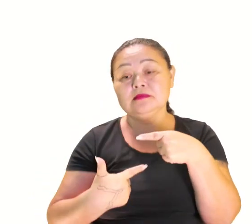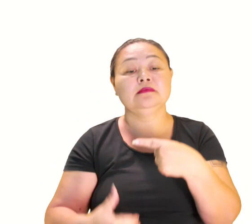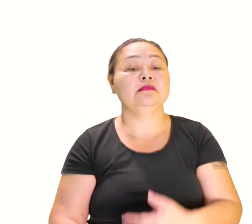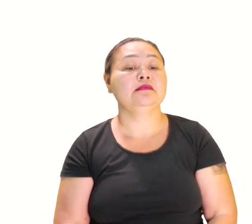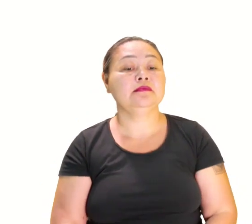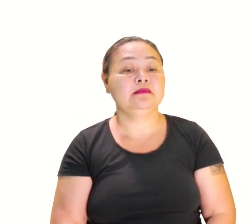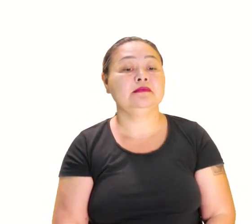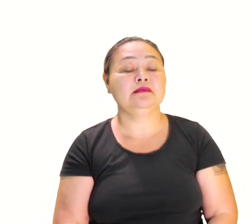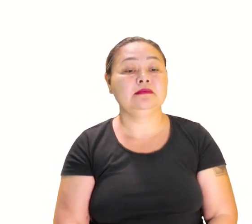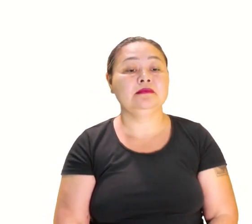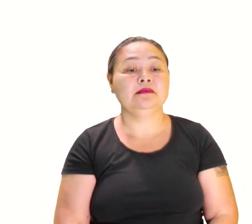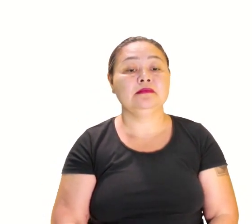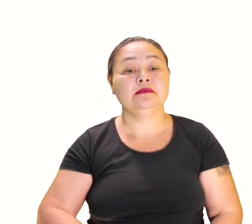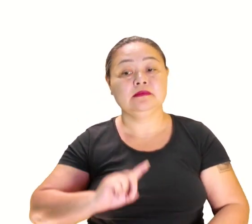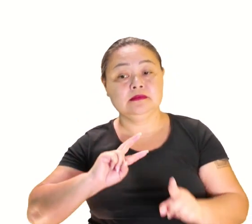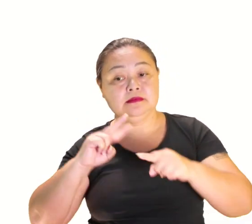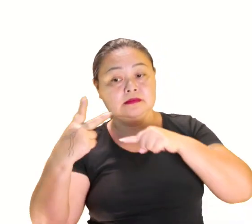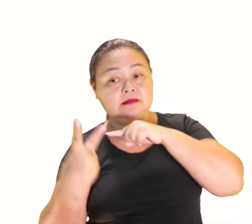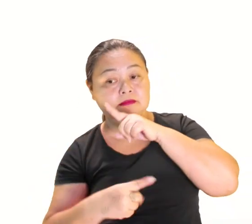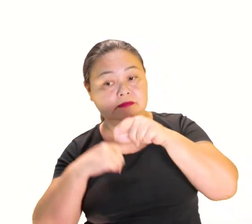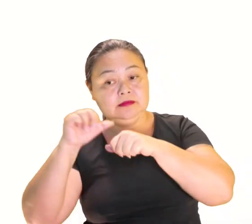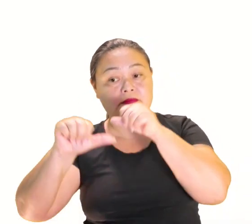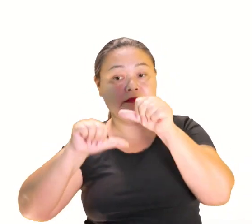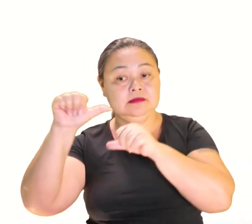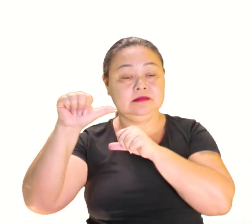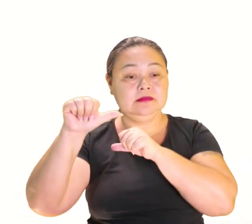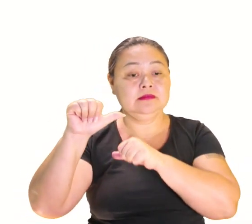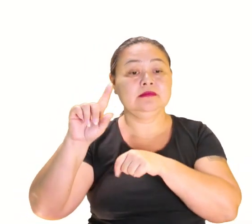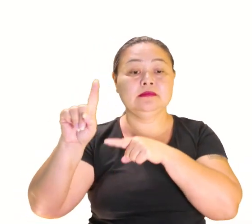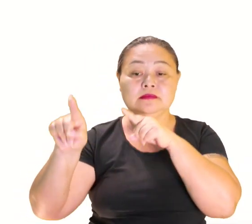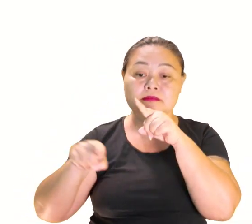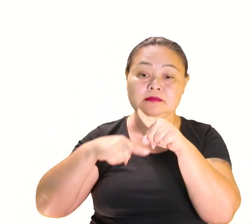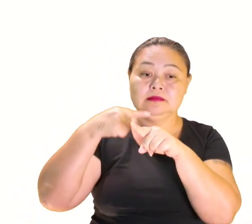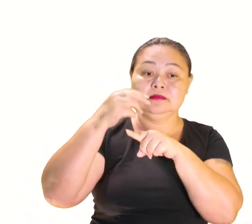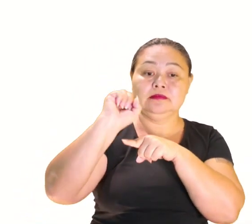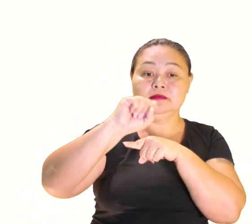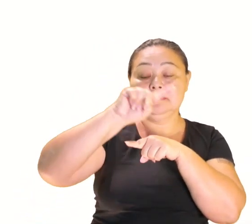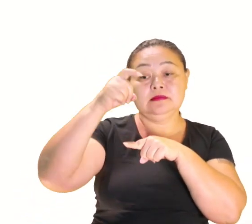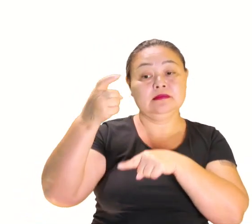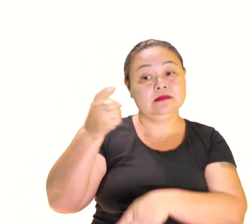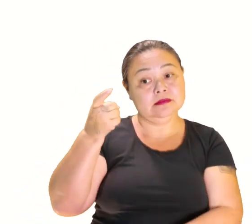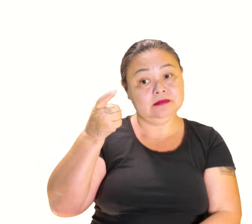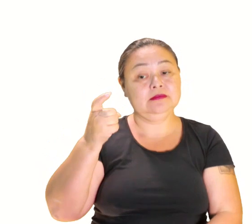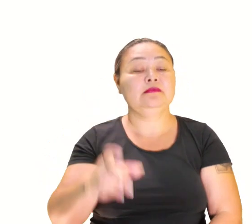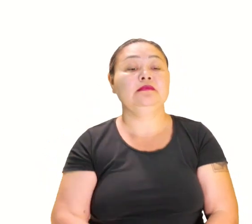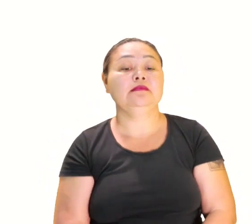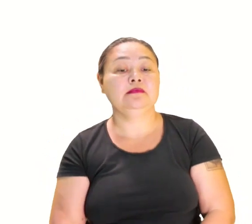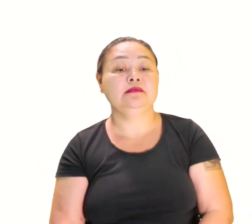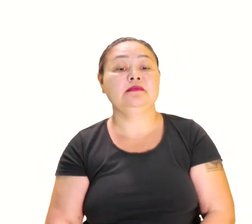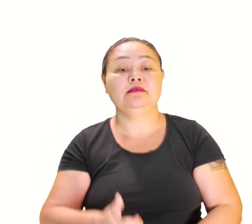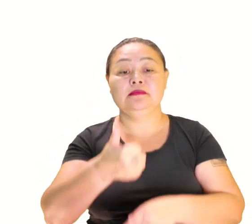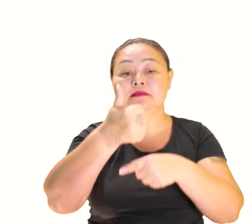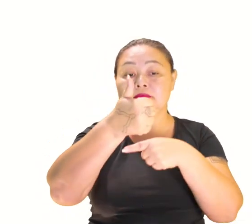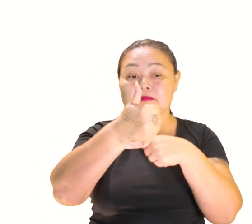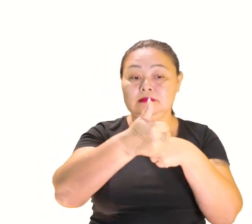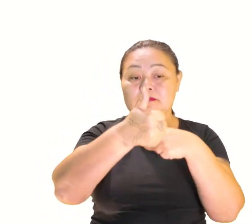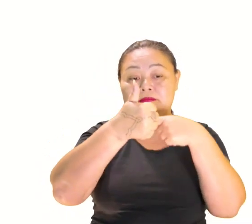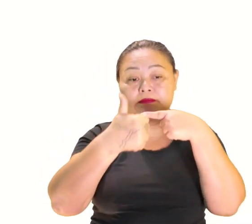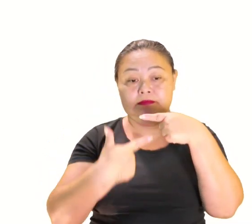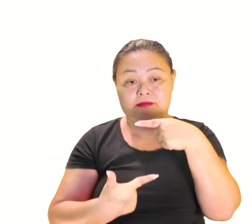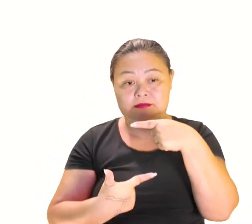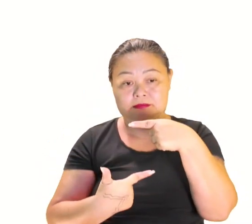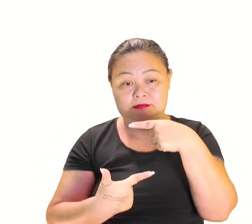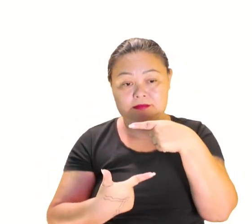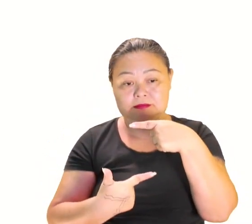fazer o giro aqui? Depois a gente transforma, pode ser depois também, né? Esse elevado a esse é igual a esse. Então, temos que 1